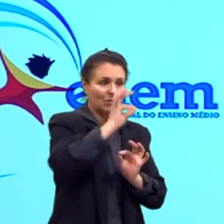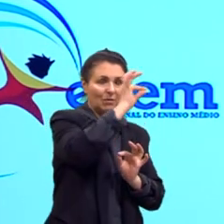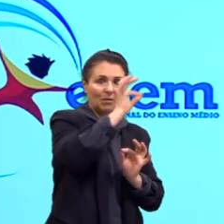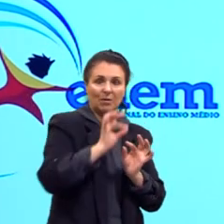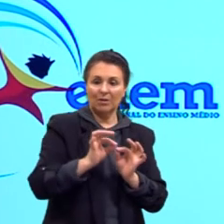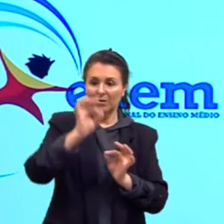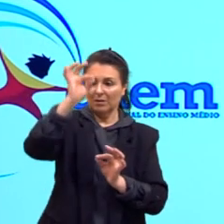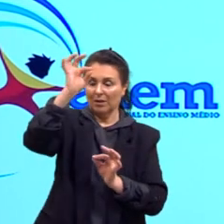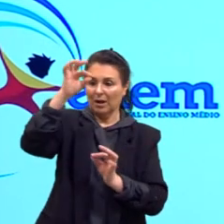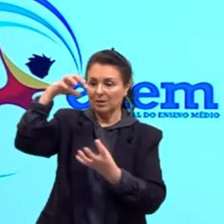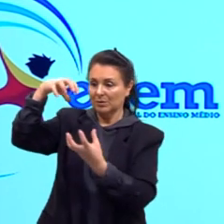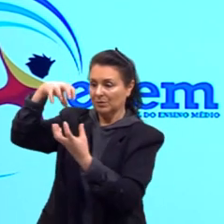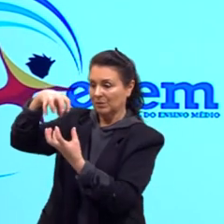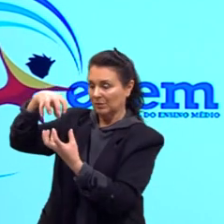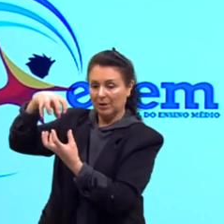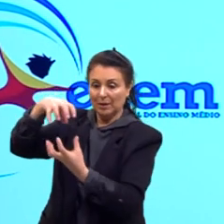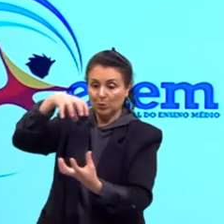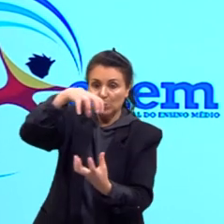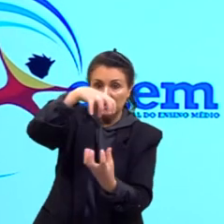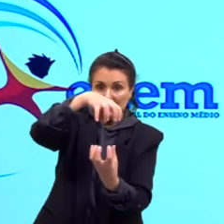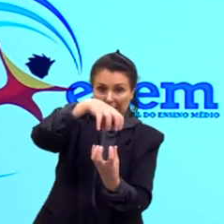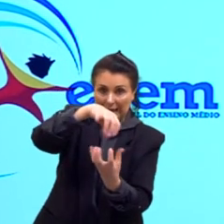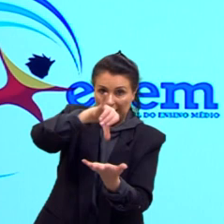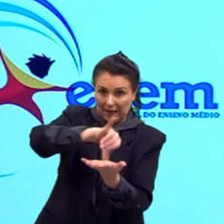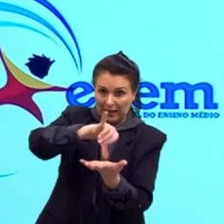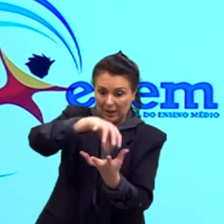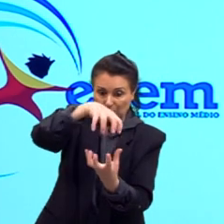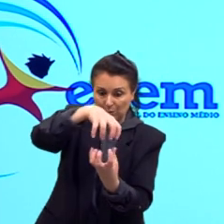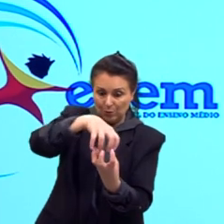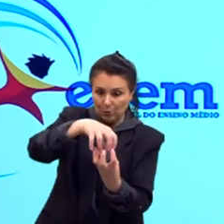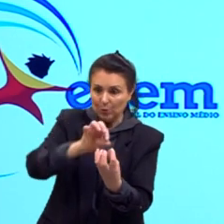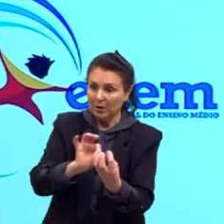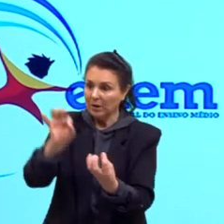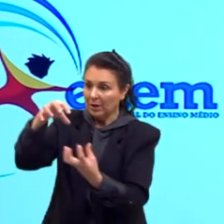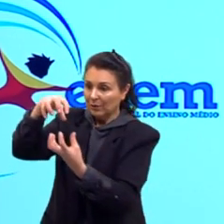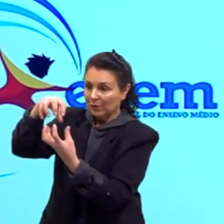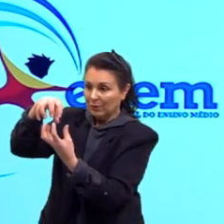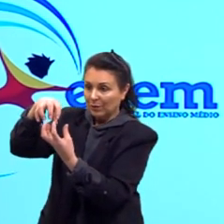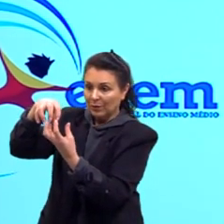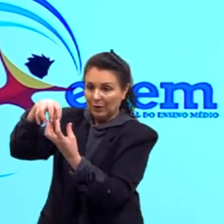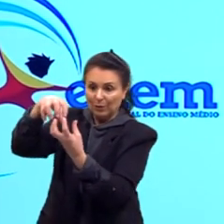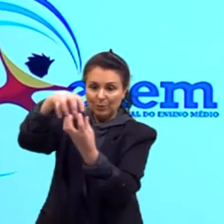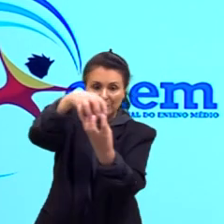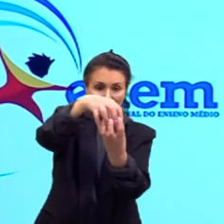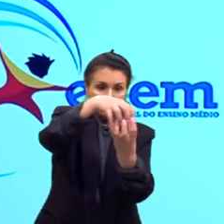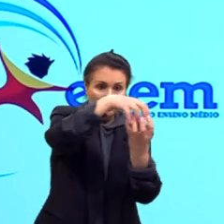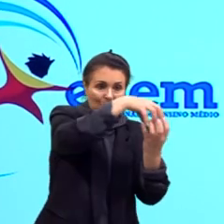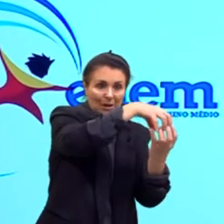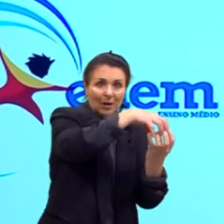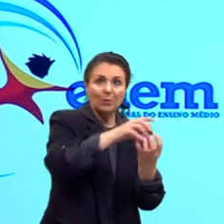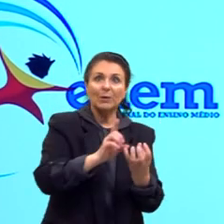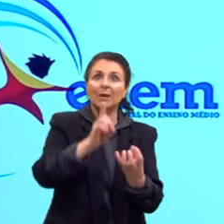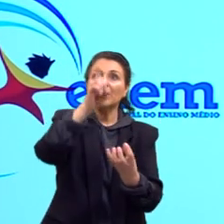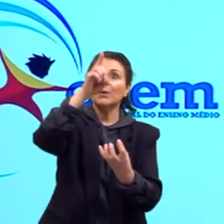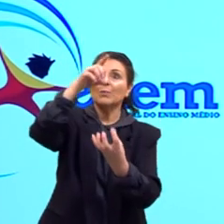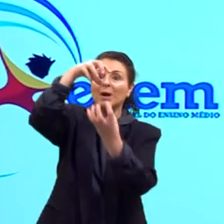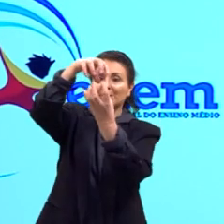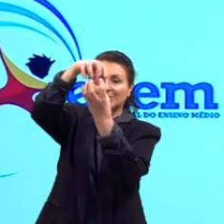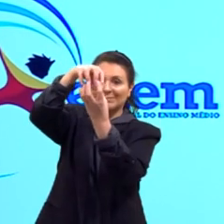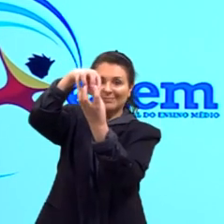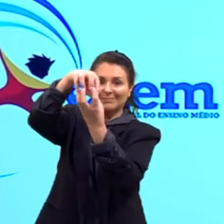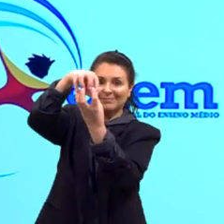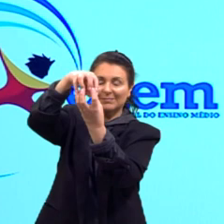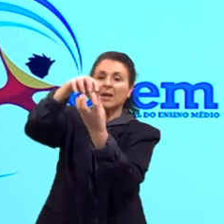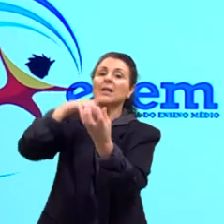então uma esfera no centro e para chegar então nessa das férias mais baixa até lá em cima passando